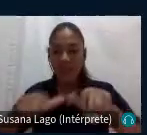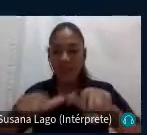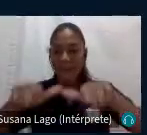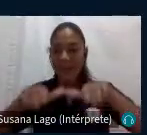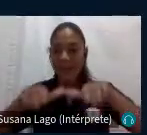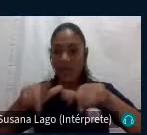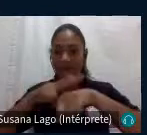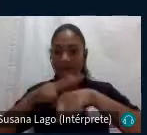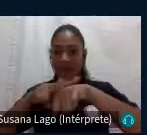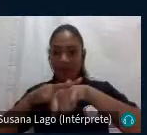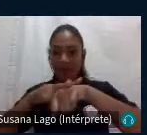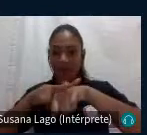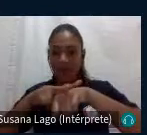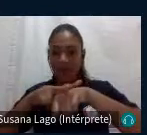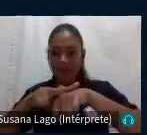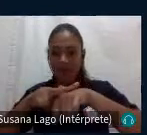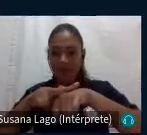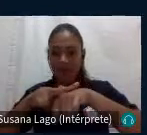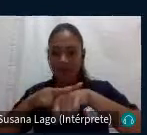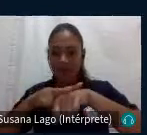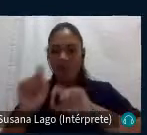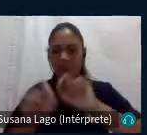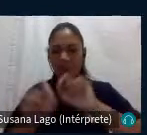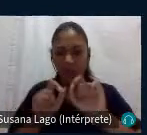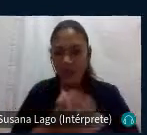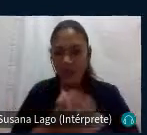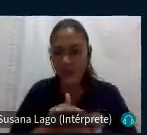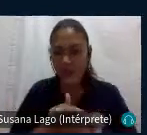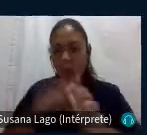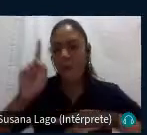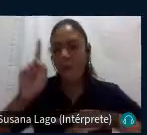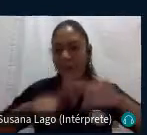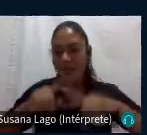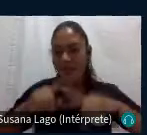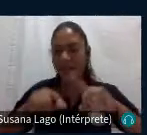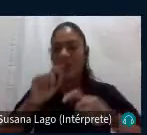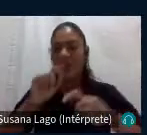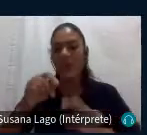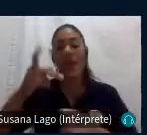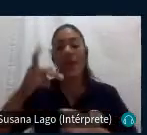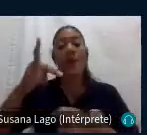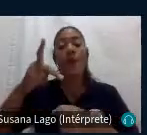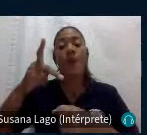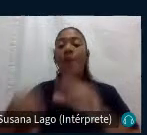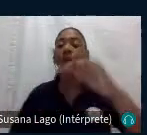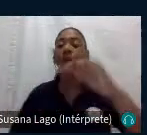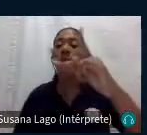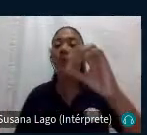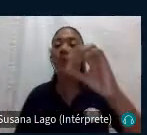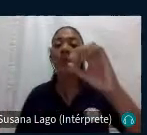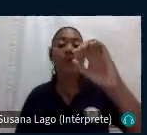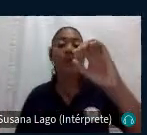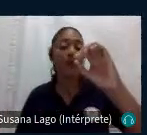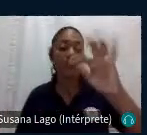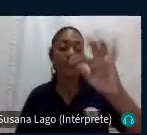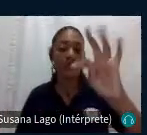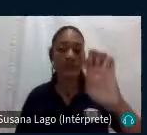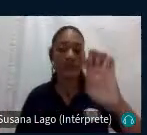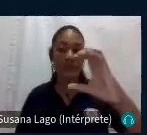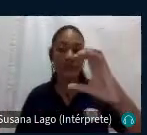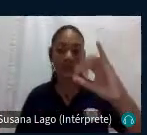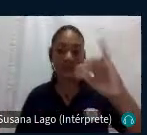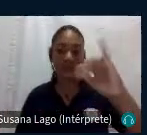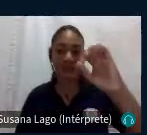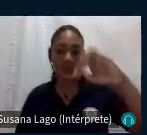O que é esse joystick? Não é um joystick. É um potenciômetro, que na nossa aula você viu que um potenciômetro ele